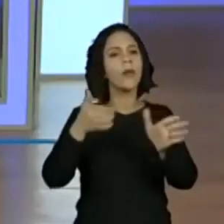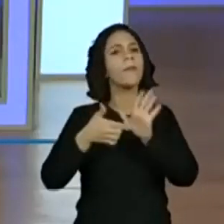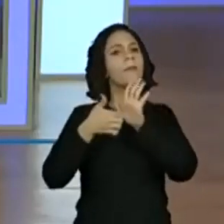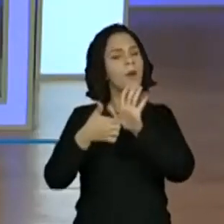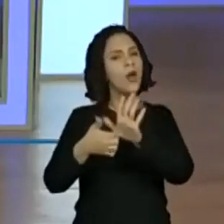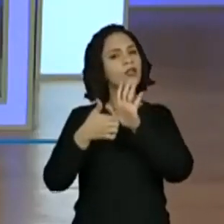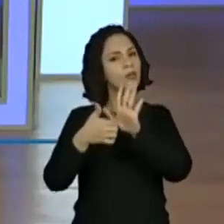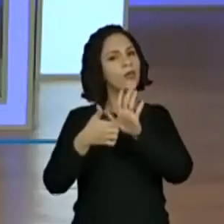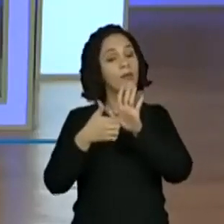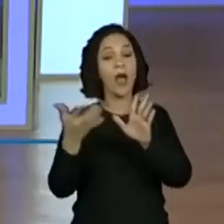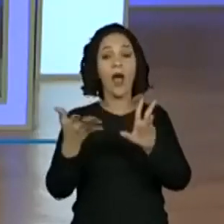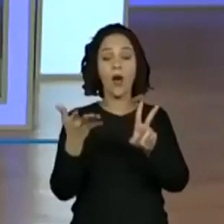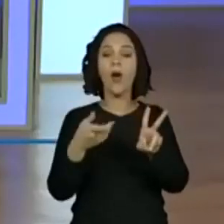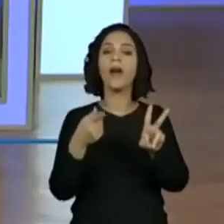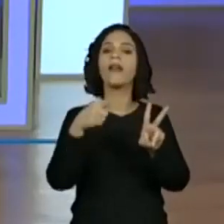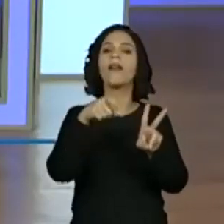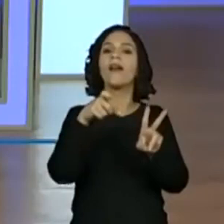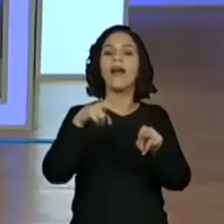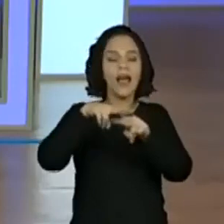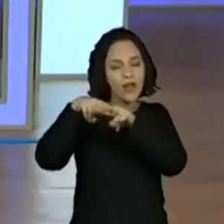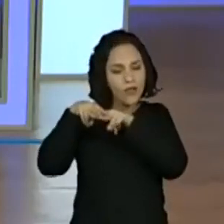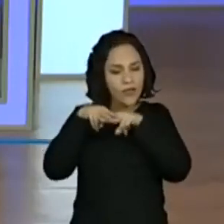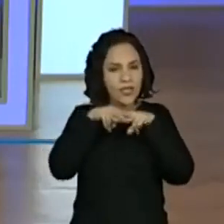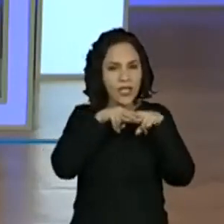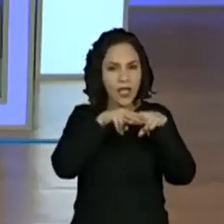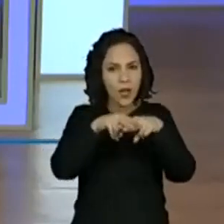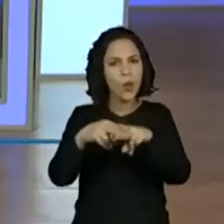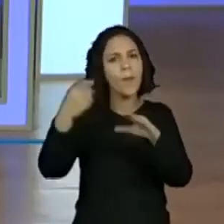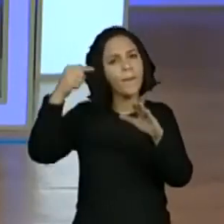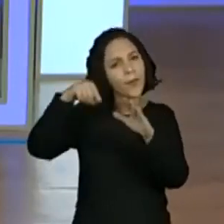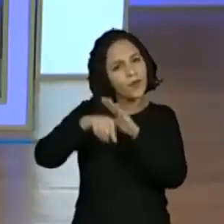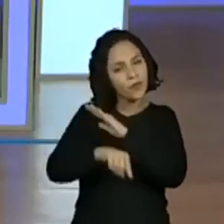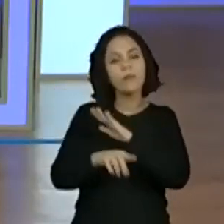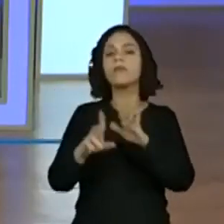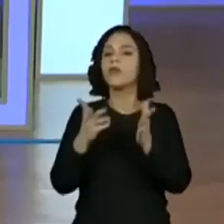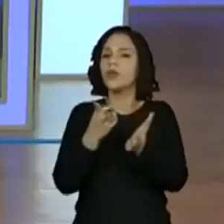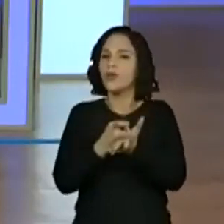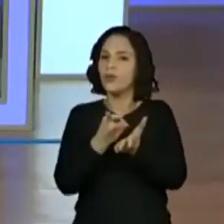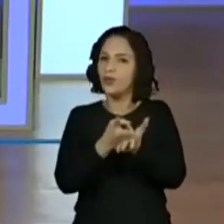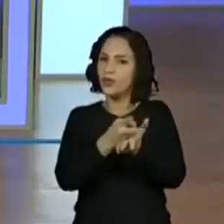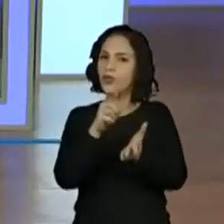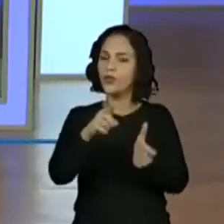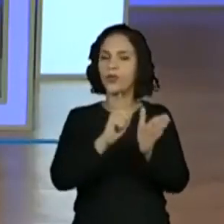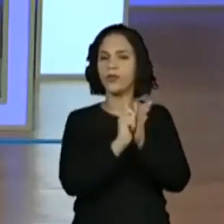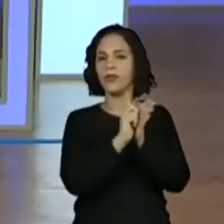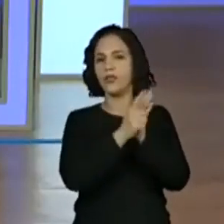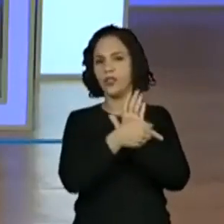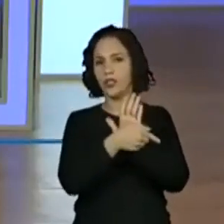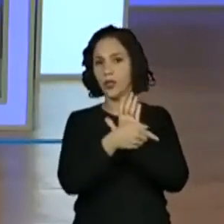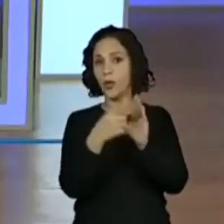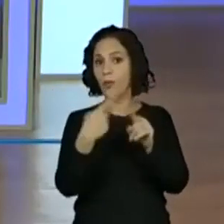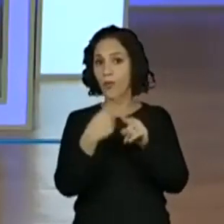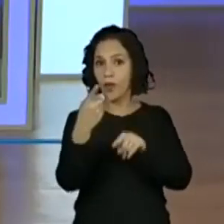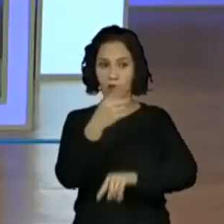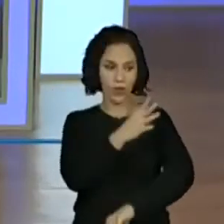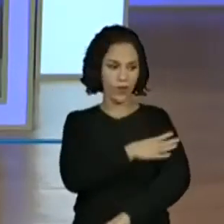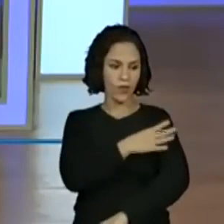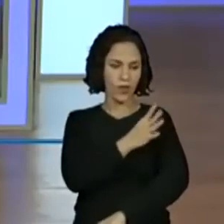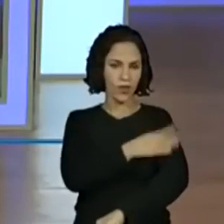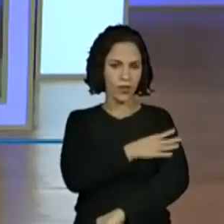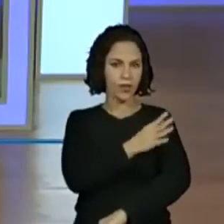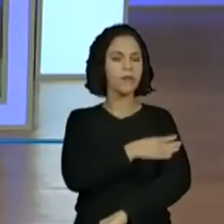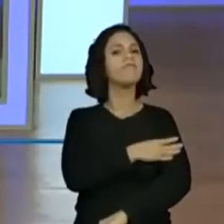quarto bimestre, agora com essa retomada, com esse aprofundamento, nós continuamos com esse gênero, porque o quarto ano